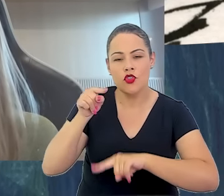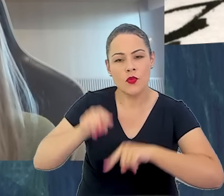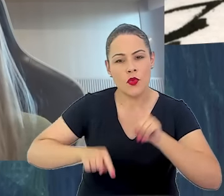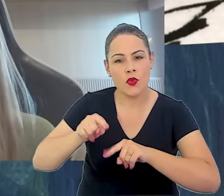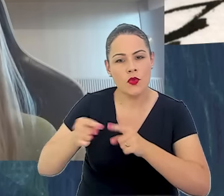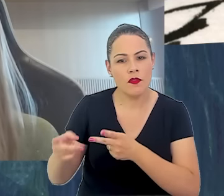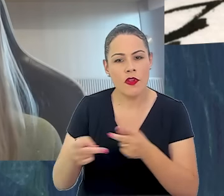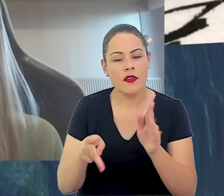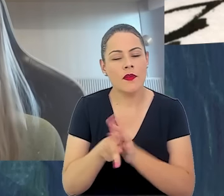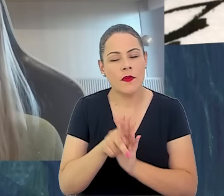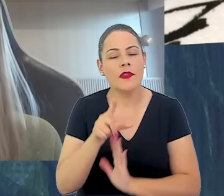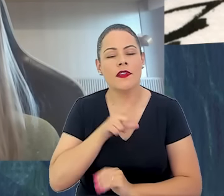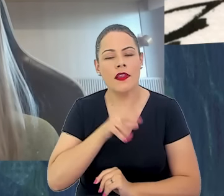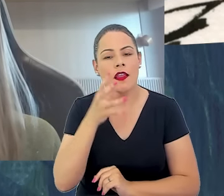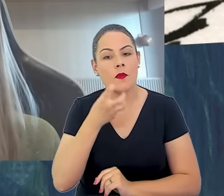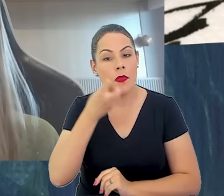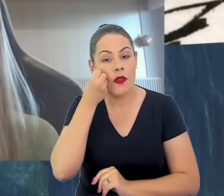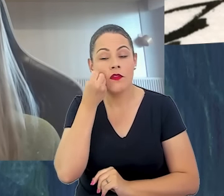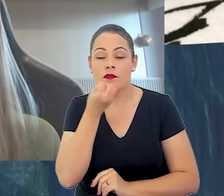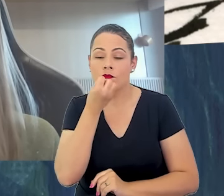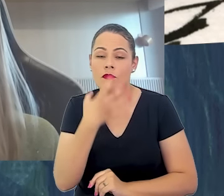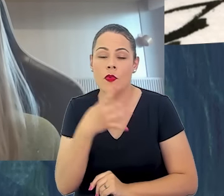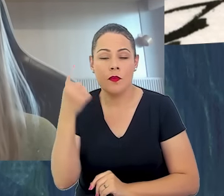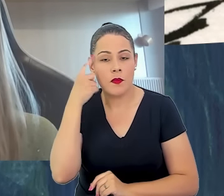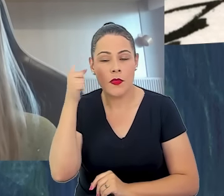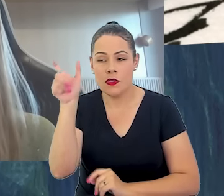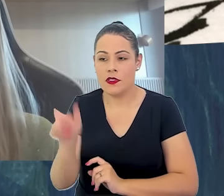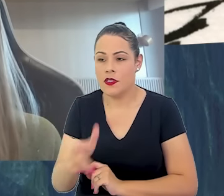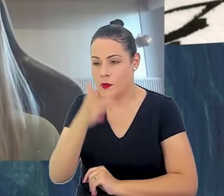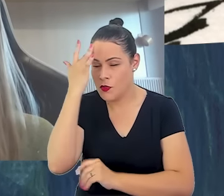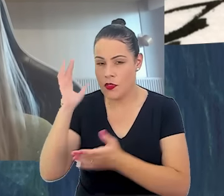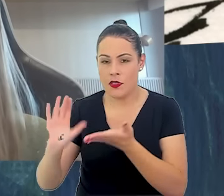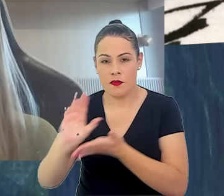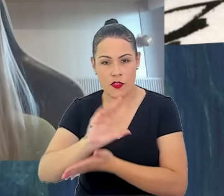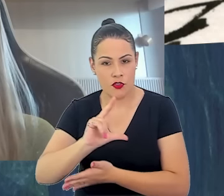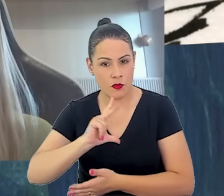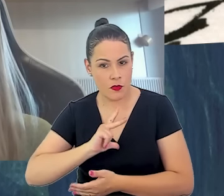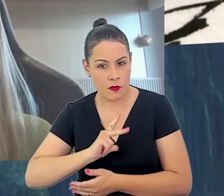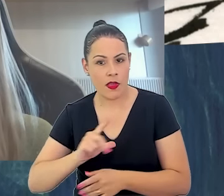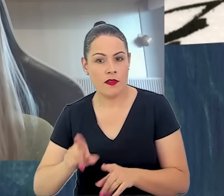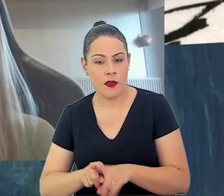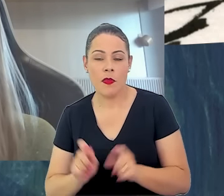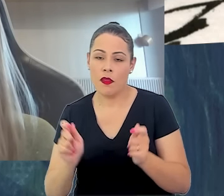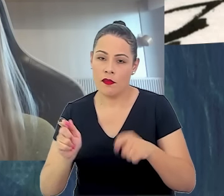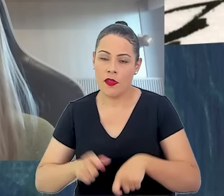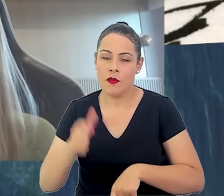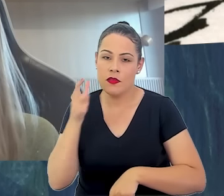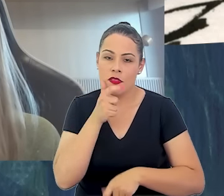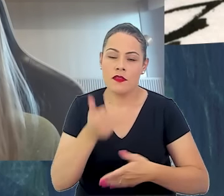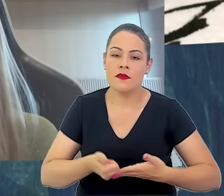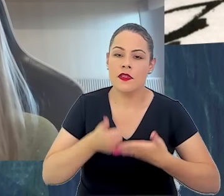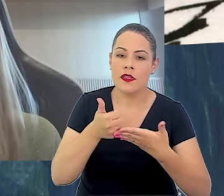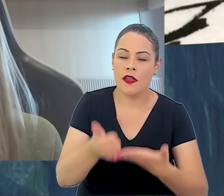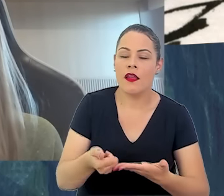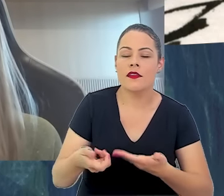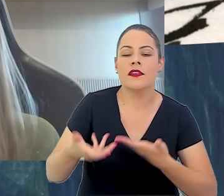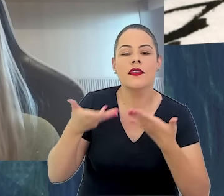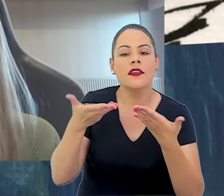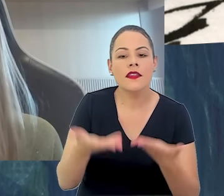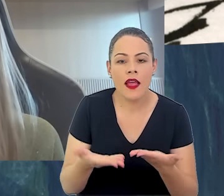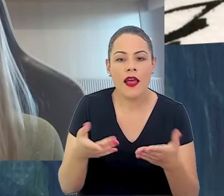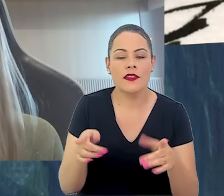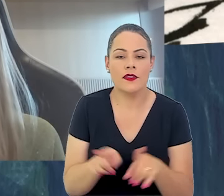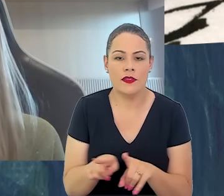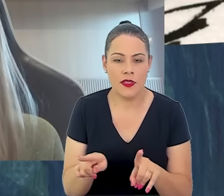produto com lucratividade interessante para investidores privados. Isso podendo ser fornecido seja